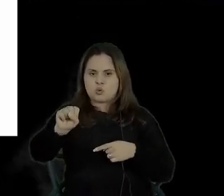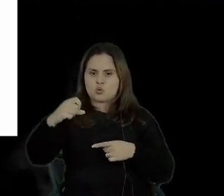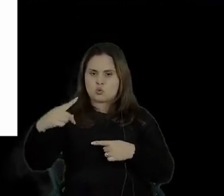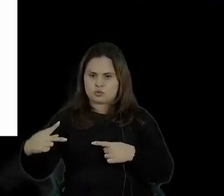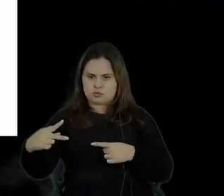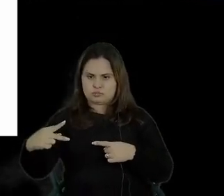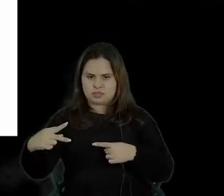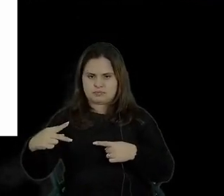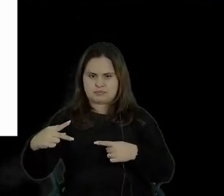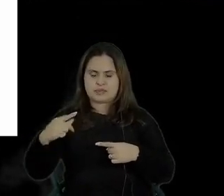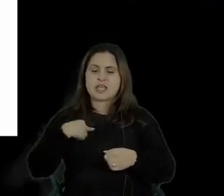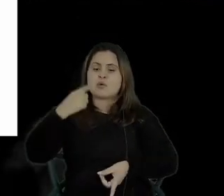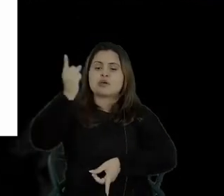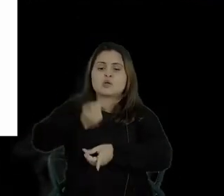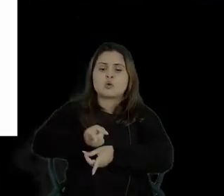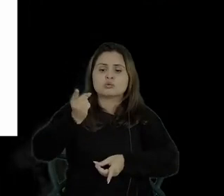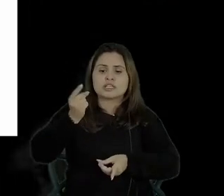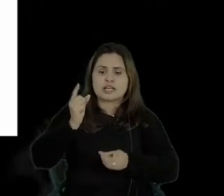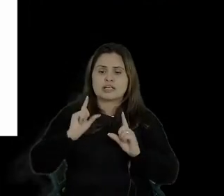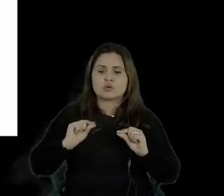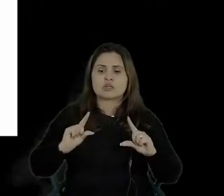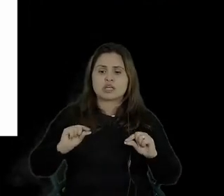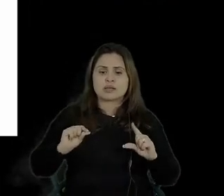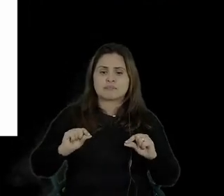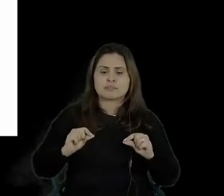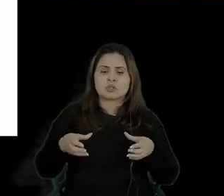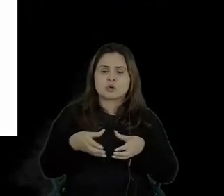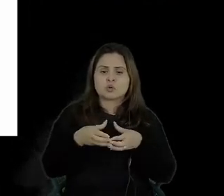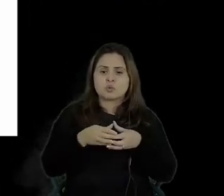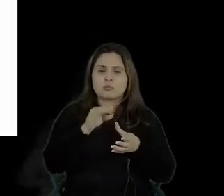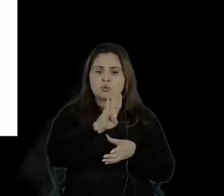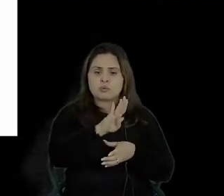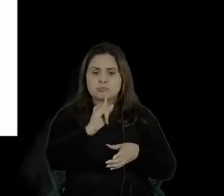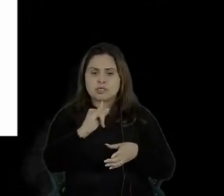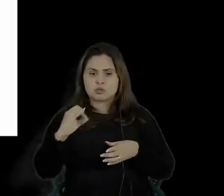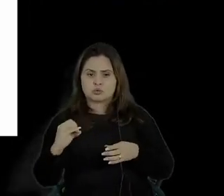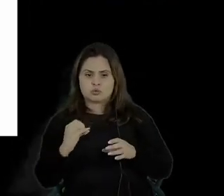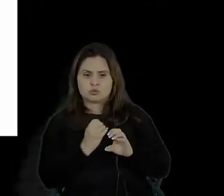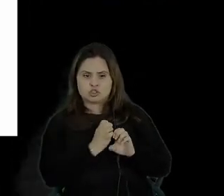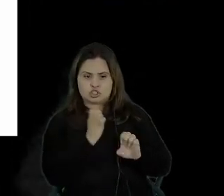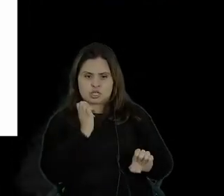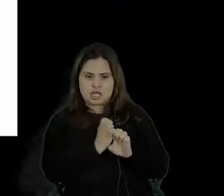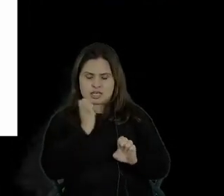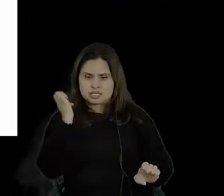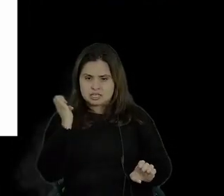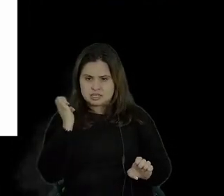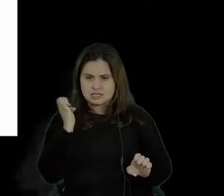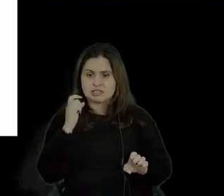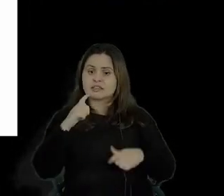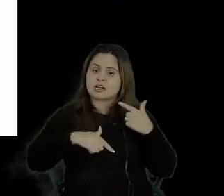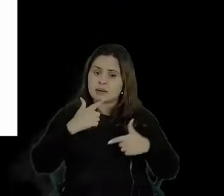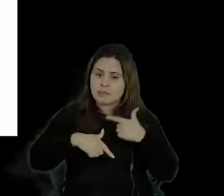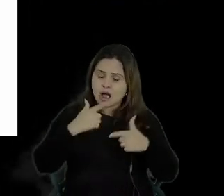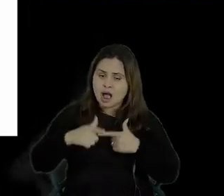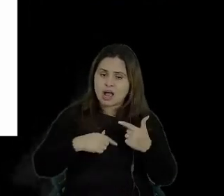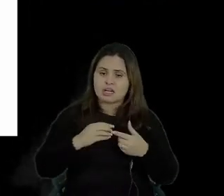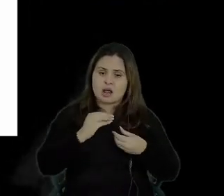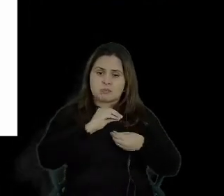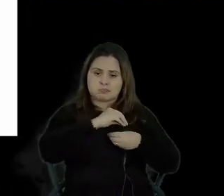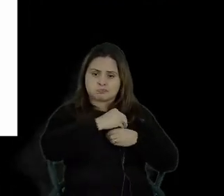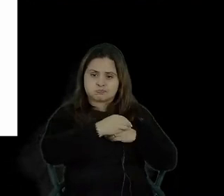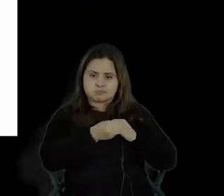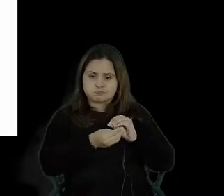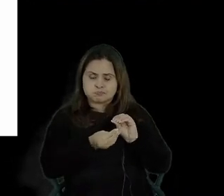eu encontrei? Eu encontrei o pessoal da bioengenharia generalista, que eles trabalham com tecidos, eles trabalham com queimados,